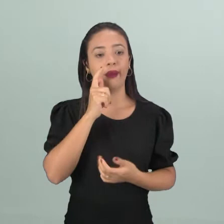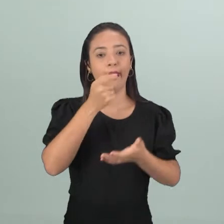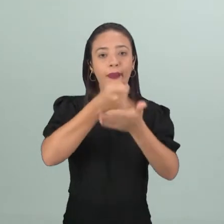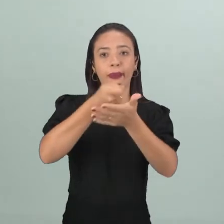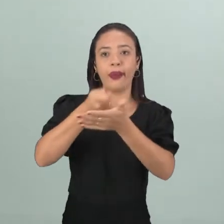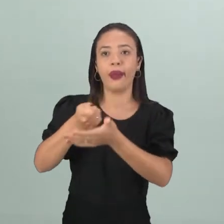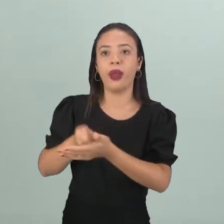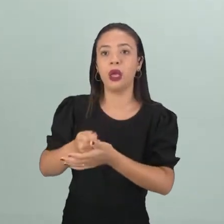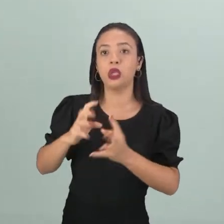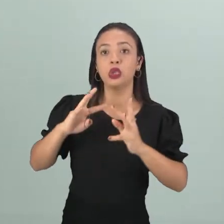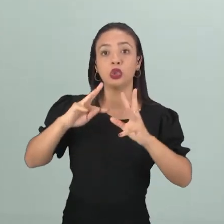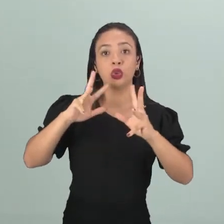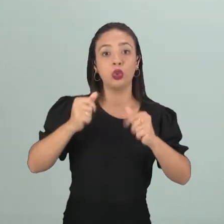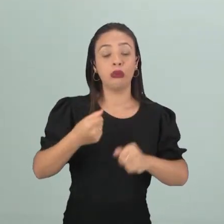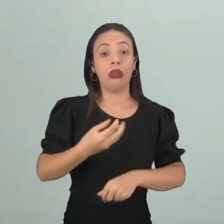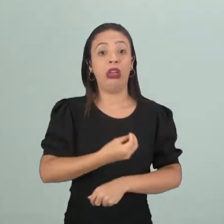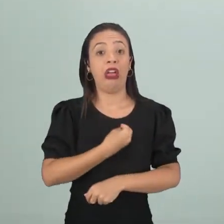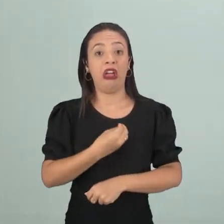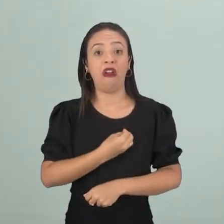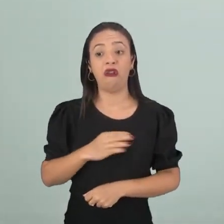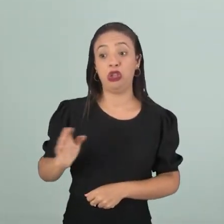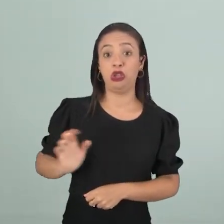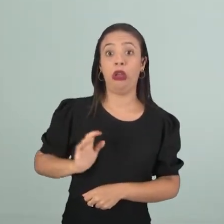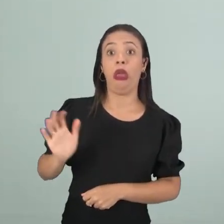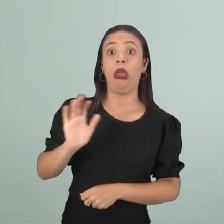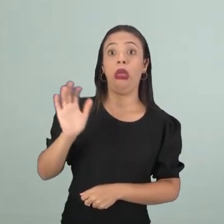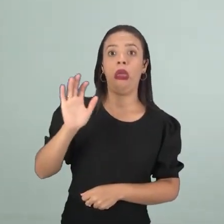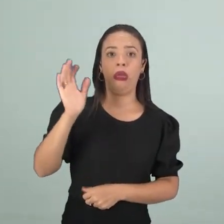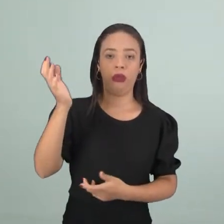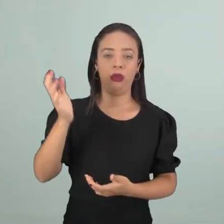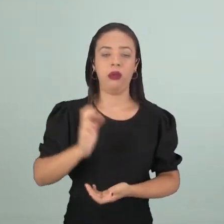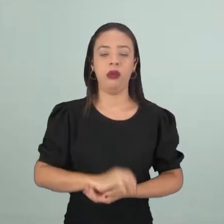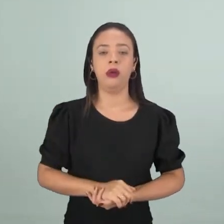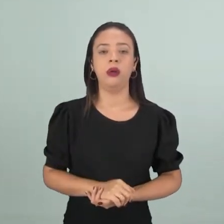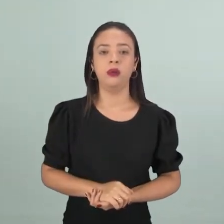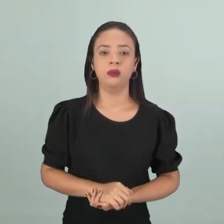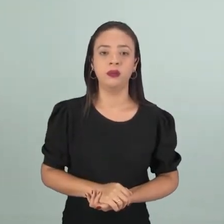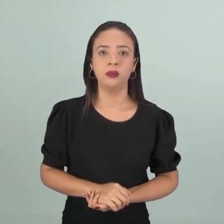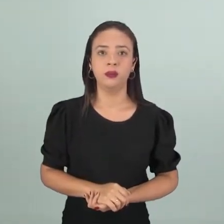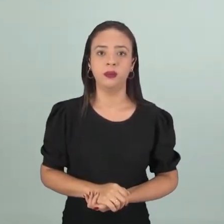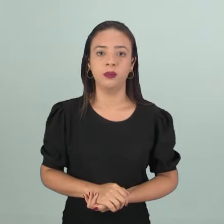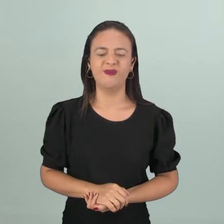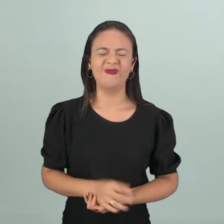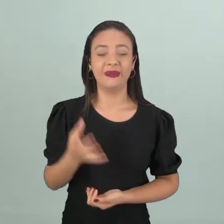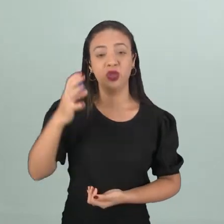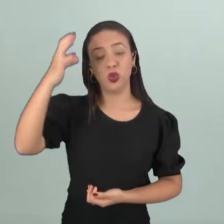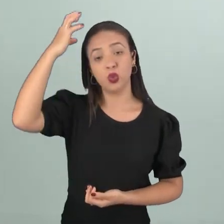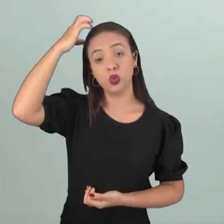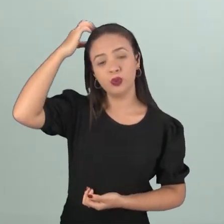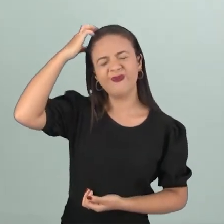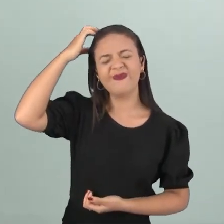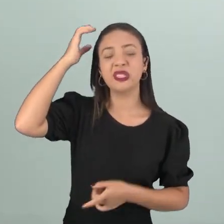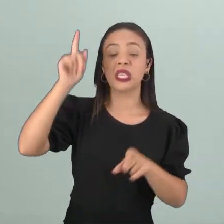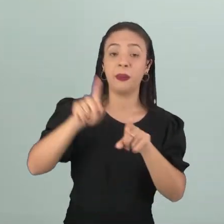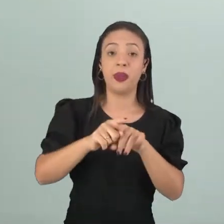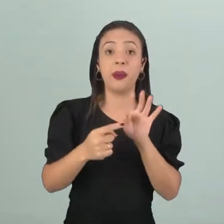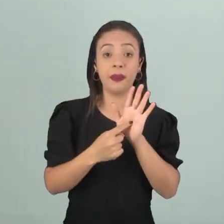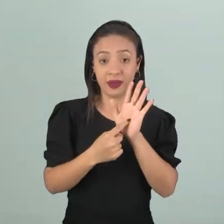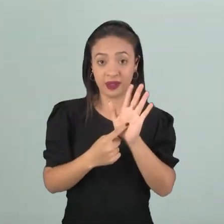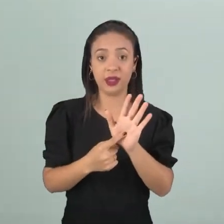riqueza do primeiro e do segundo estado nas costas. Inclusive, a gente tem uma representação em forma de